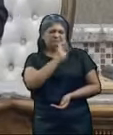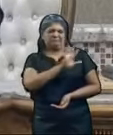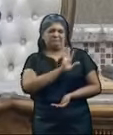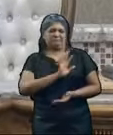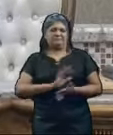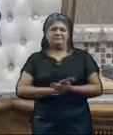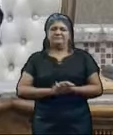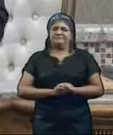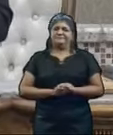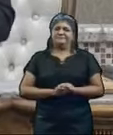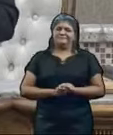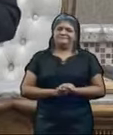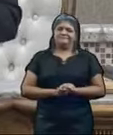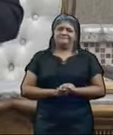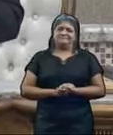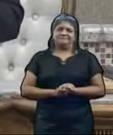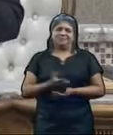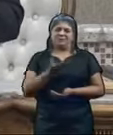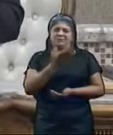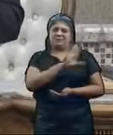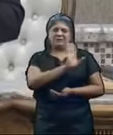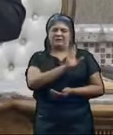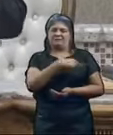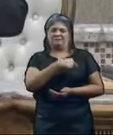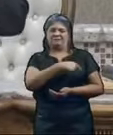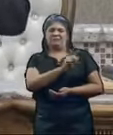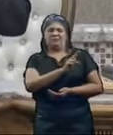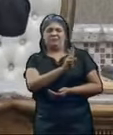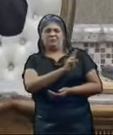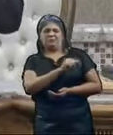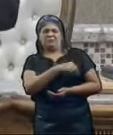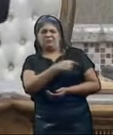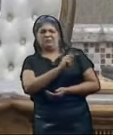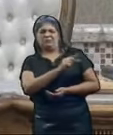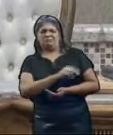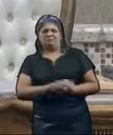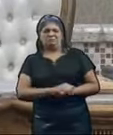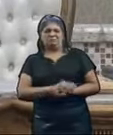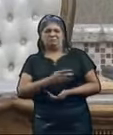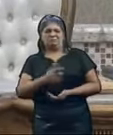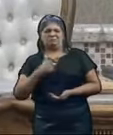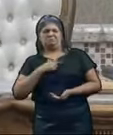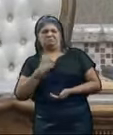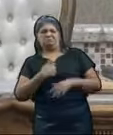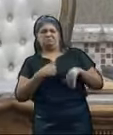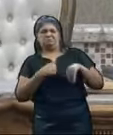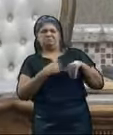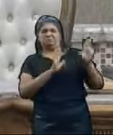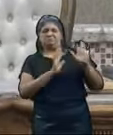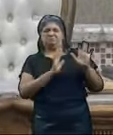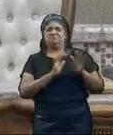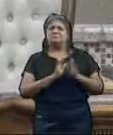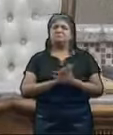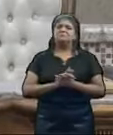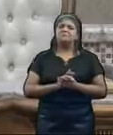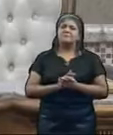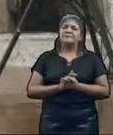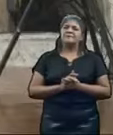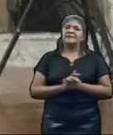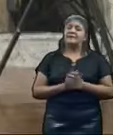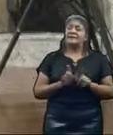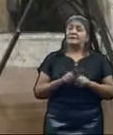a rejeitar o vosso nome como mal e tem muita gente aí